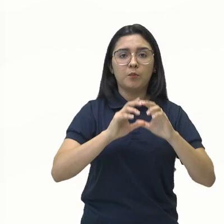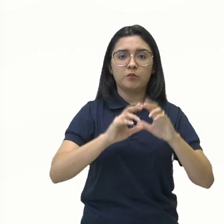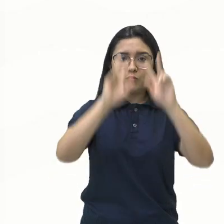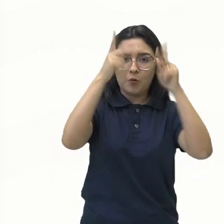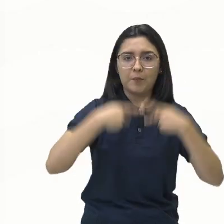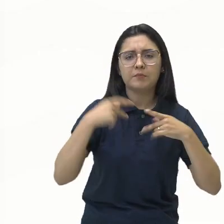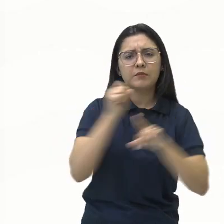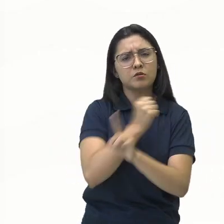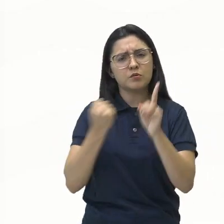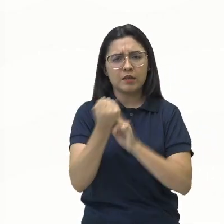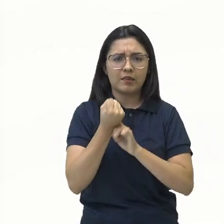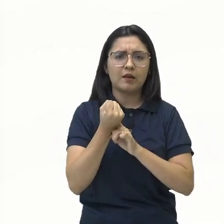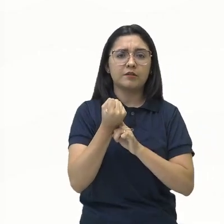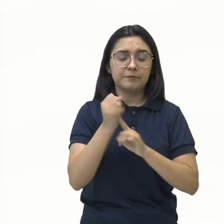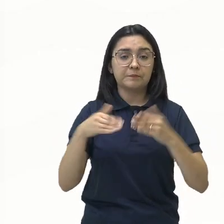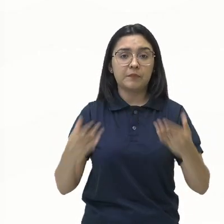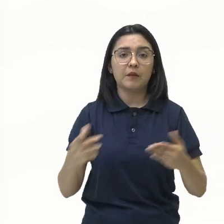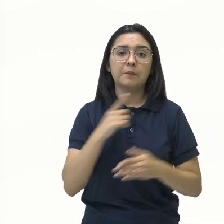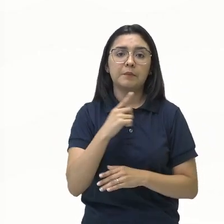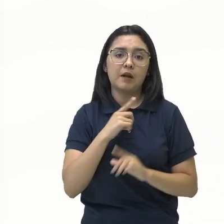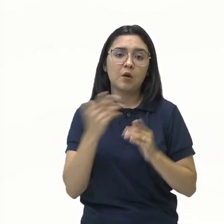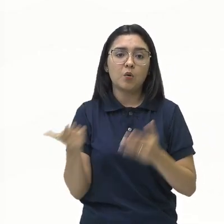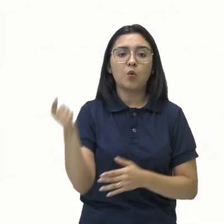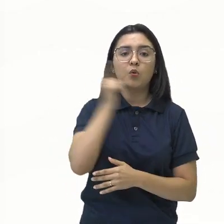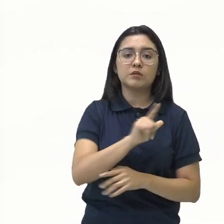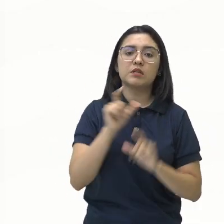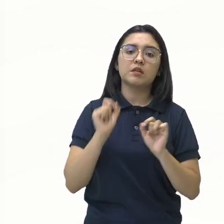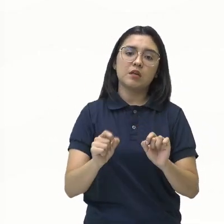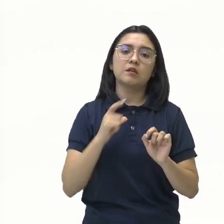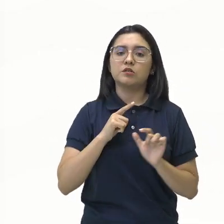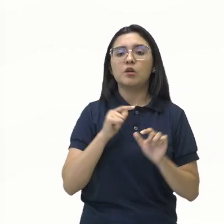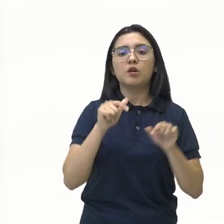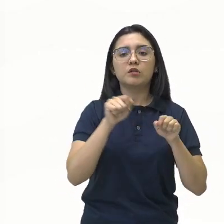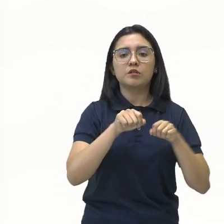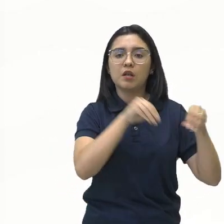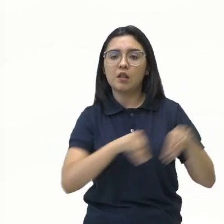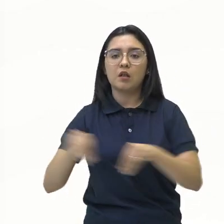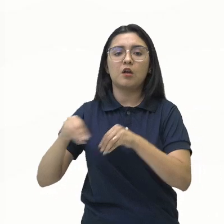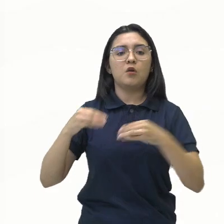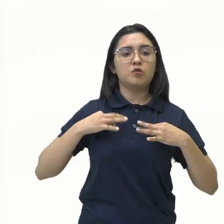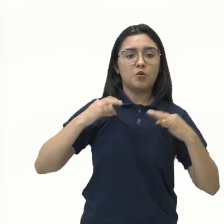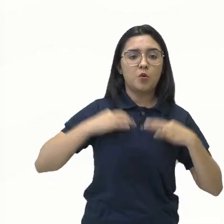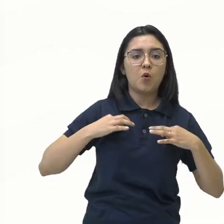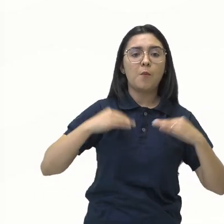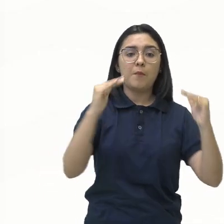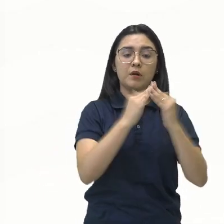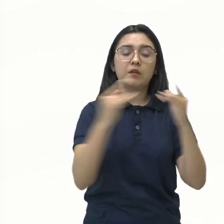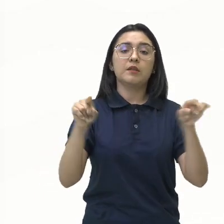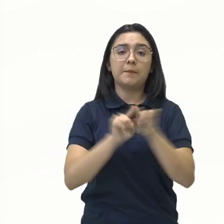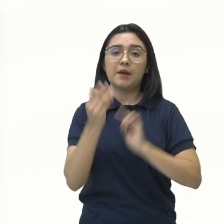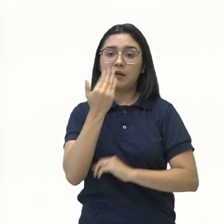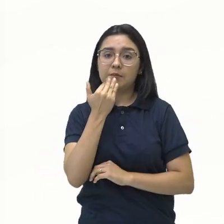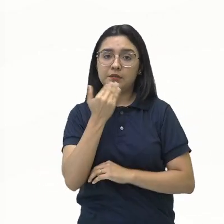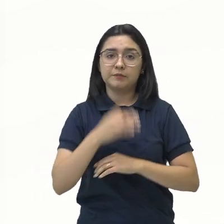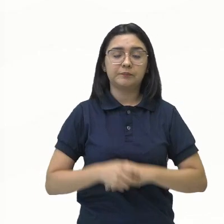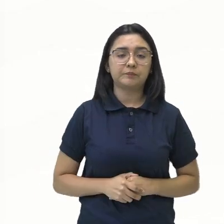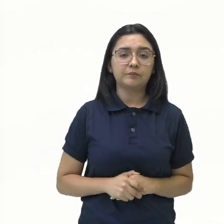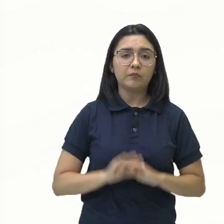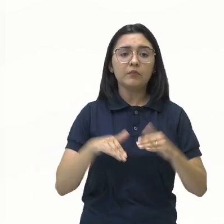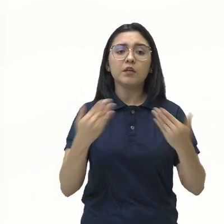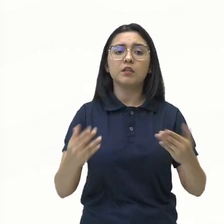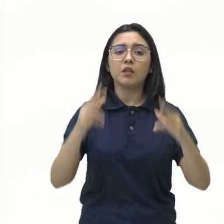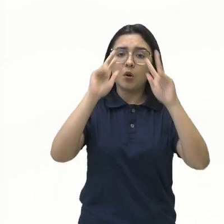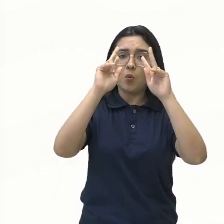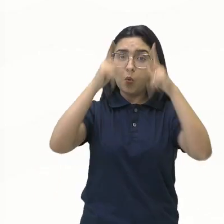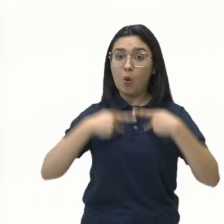de uma forma geral, para atender às exigências de locomoção, vestimenta, moradia e alimentação. O homem,